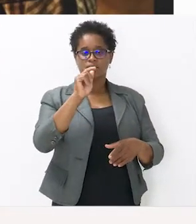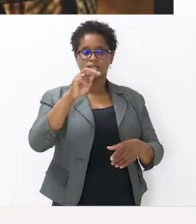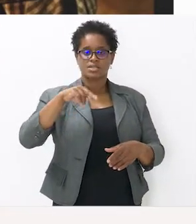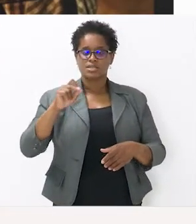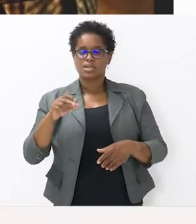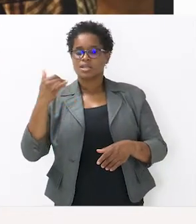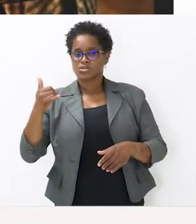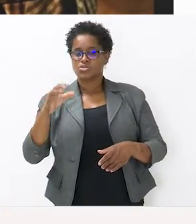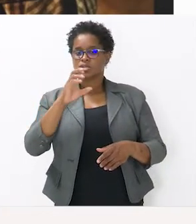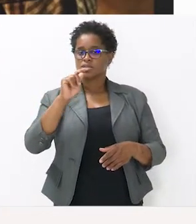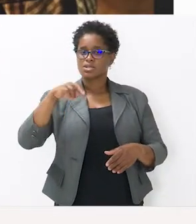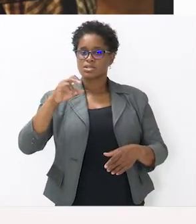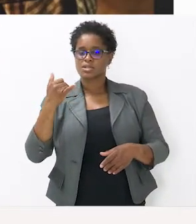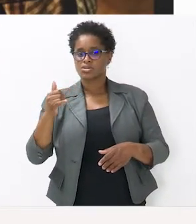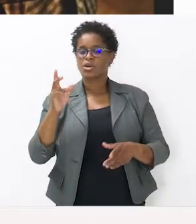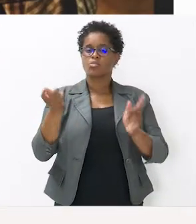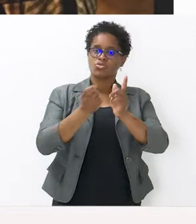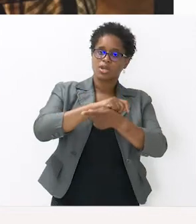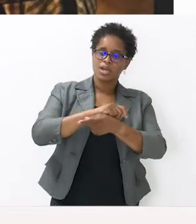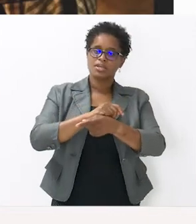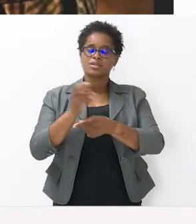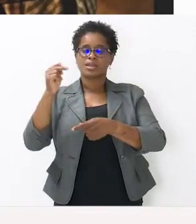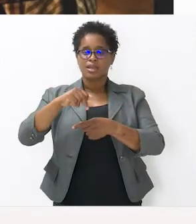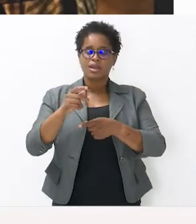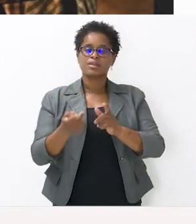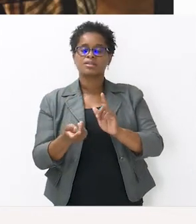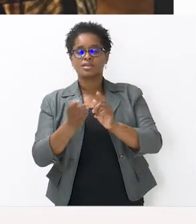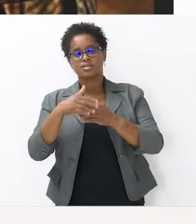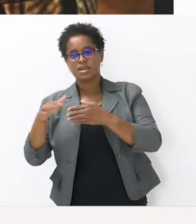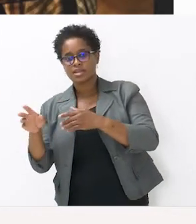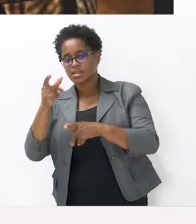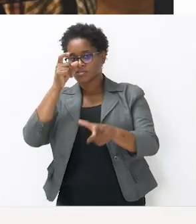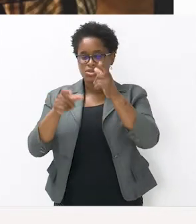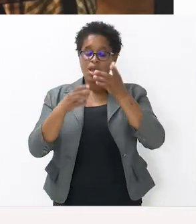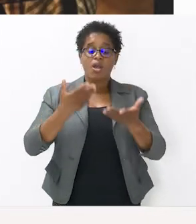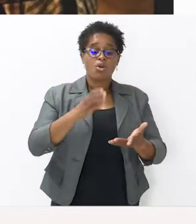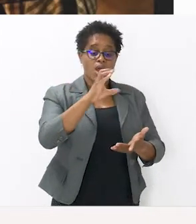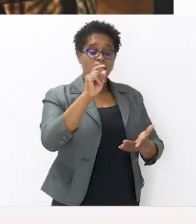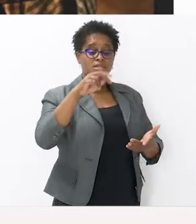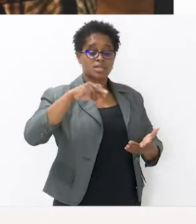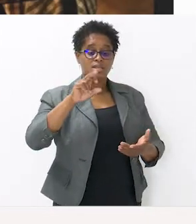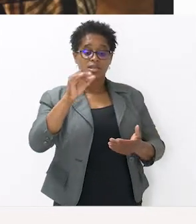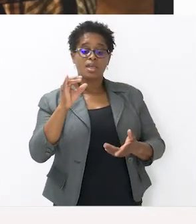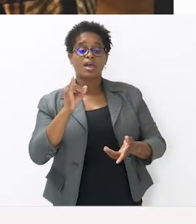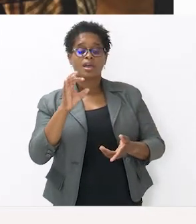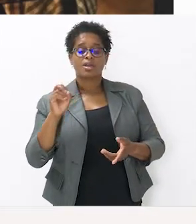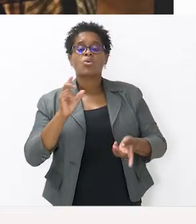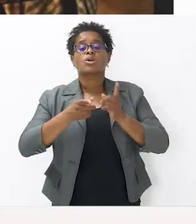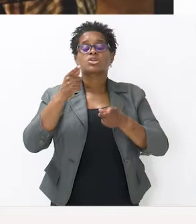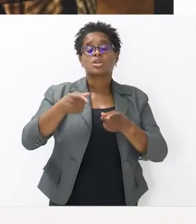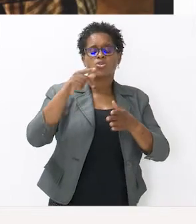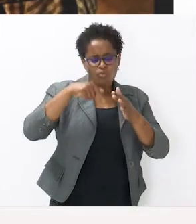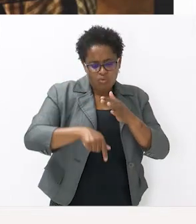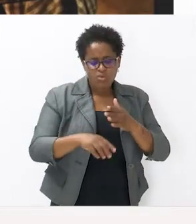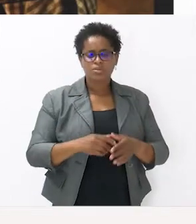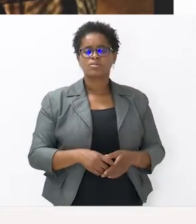Mudança, entrada, saída de personagem. Agora, cenário, vejam o cenário. O que é que está no fundo? Temos